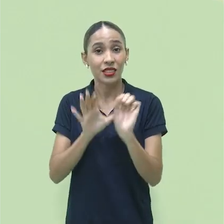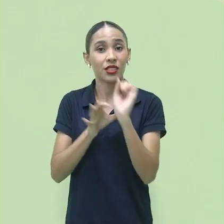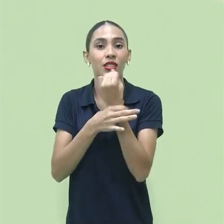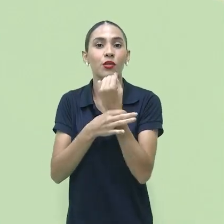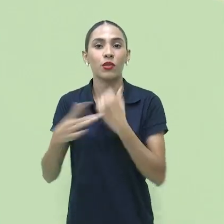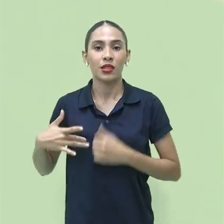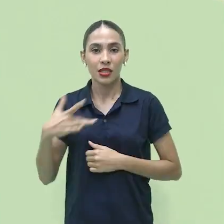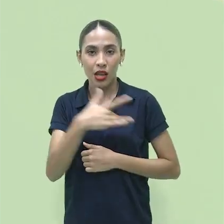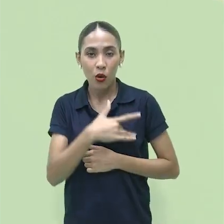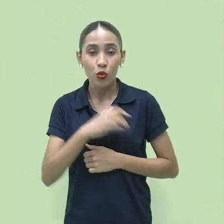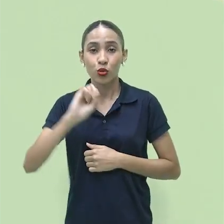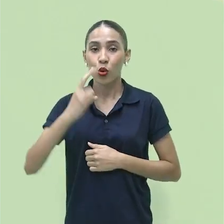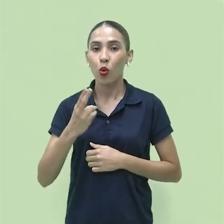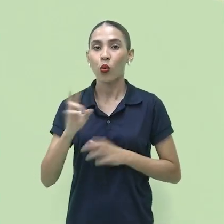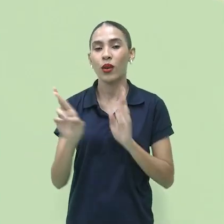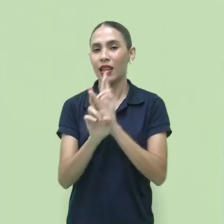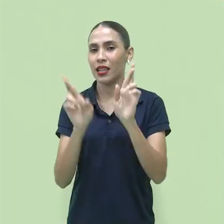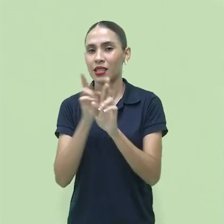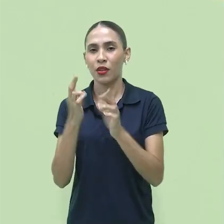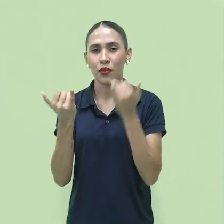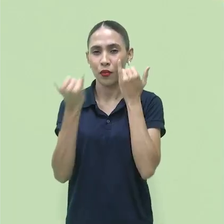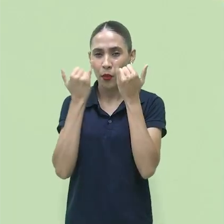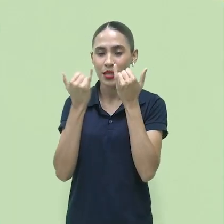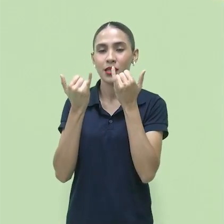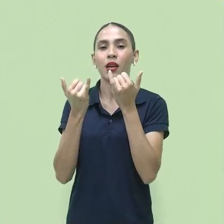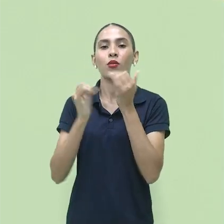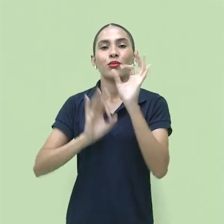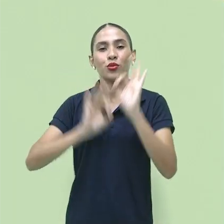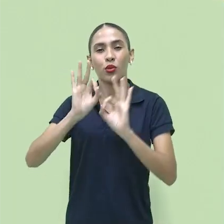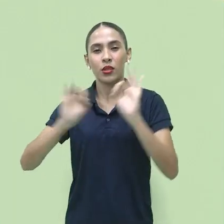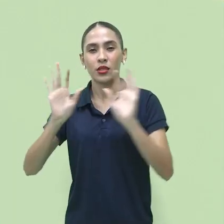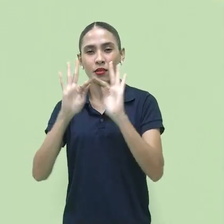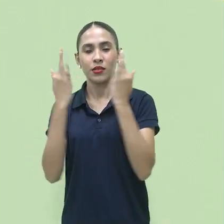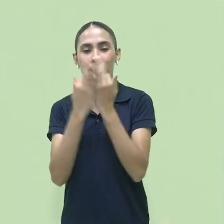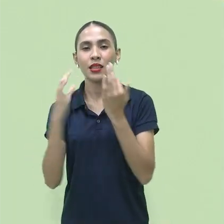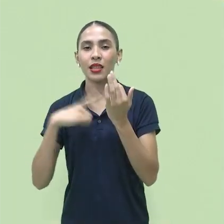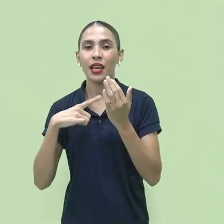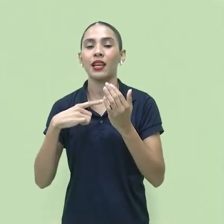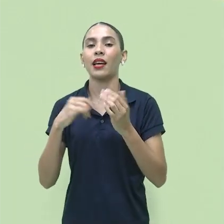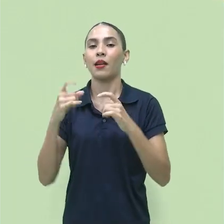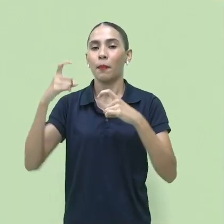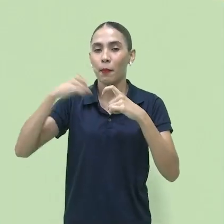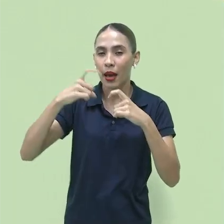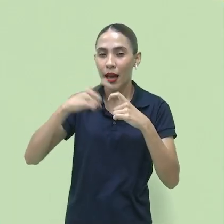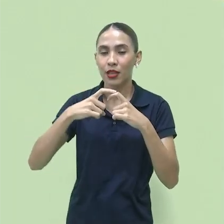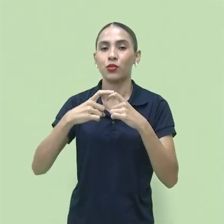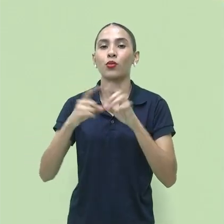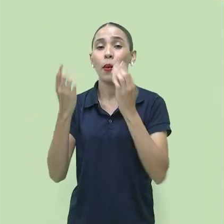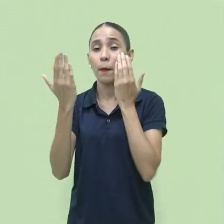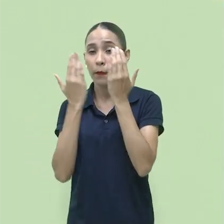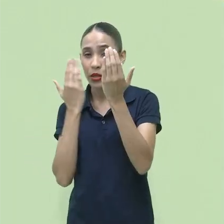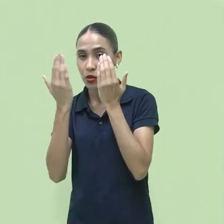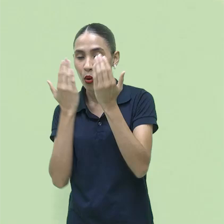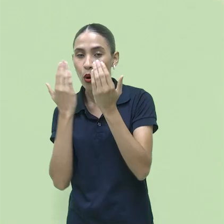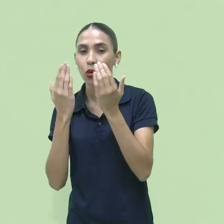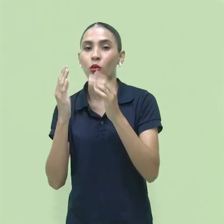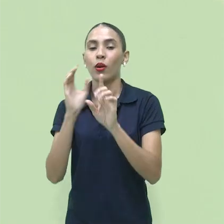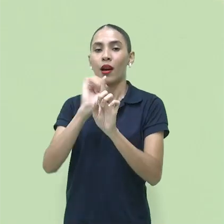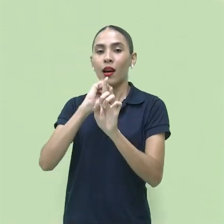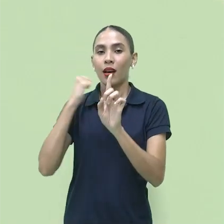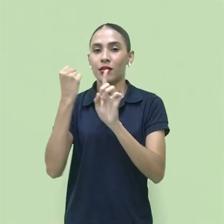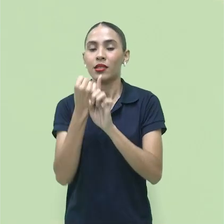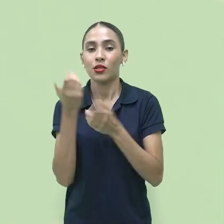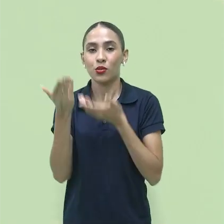informação relacionada ao planejamento familiar, existe uma equipe de psicólogos, assistente social, que está disposto